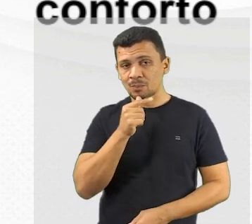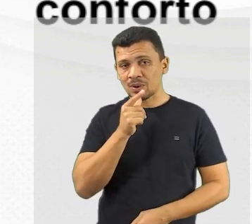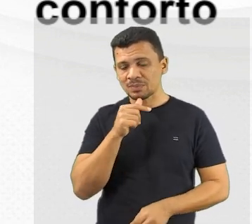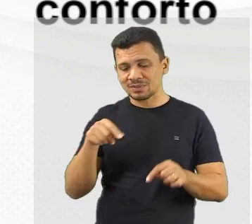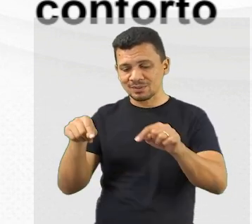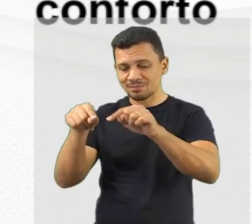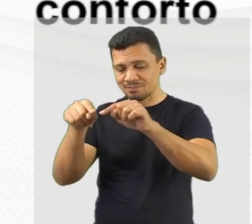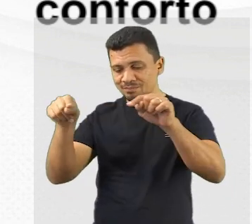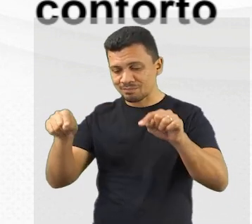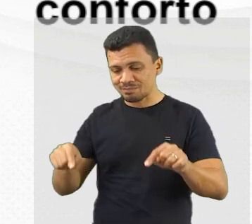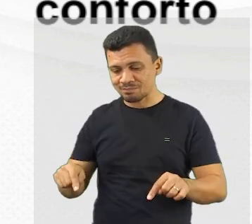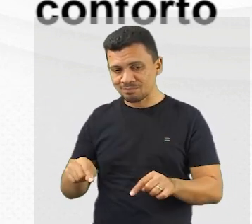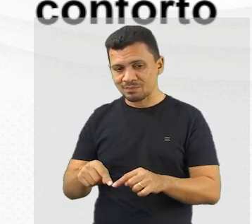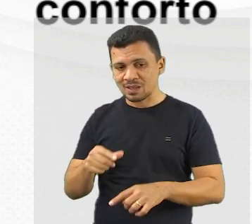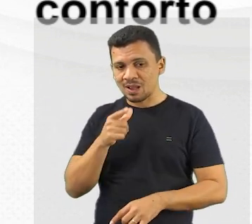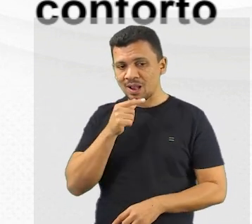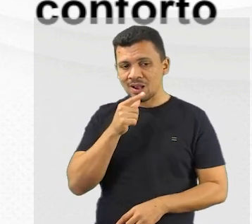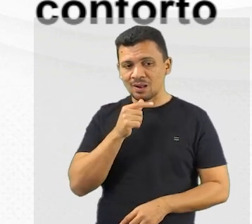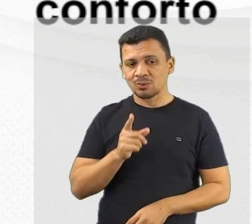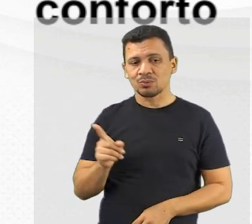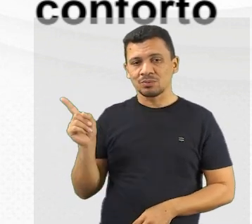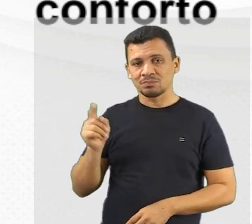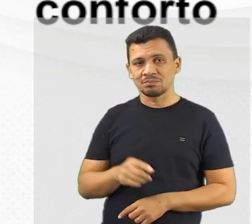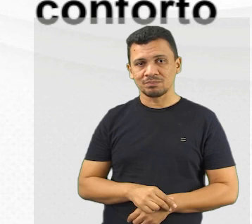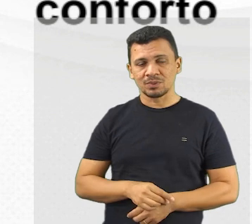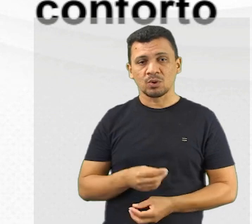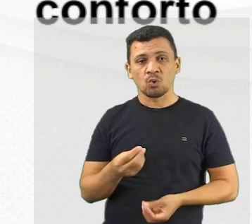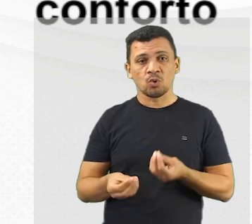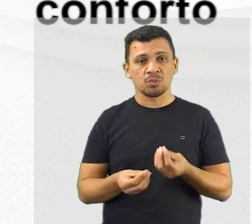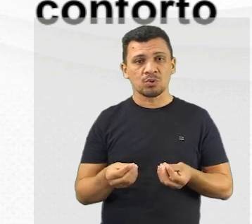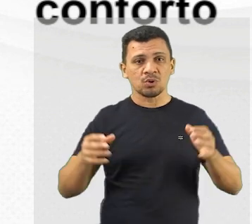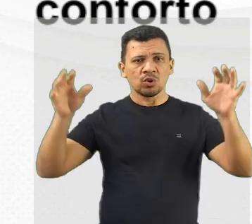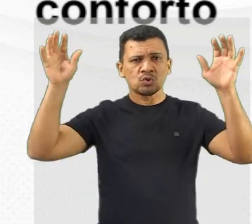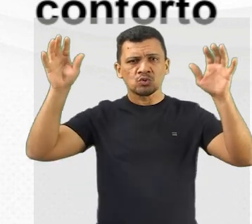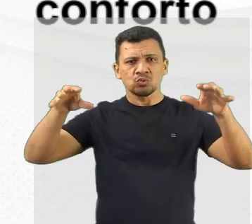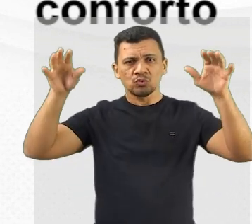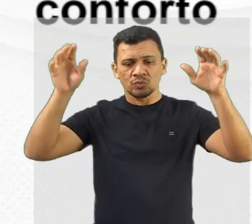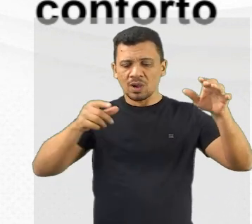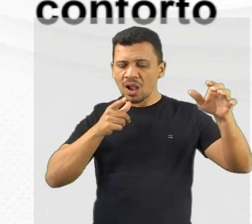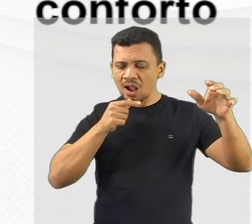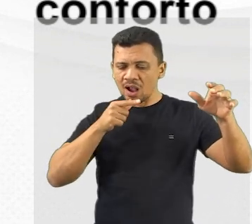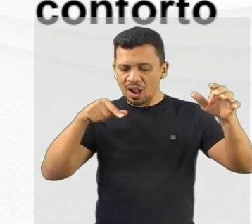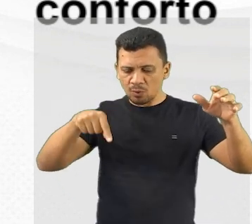da casa com um buraco no teto. Essa piscina recolhia água de chuva, a luz da água novamente.